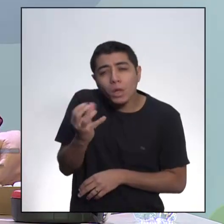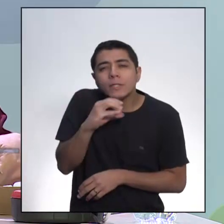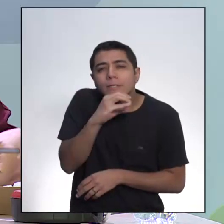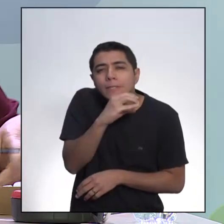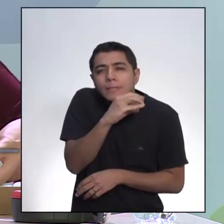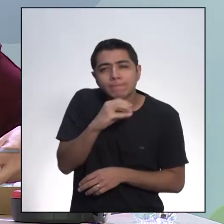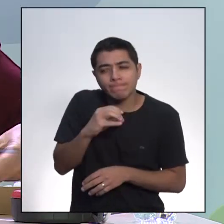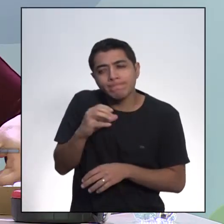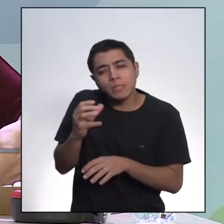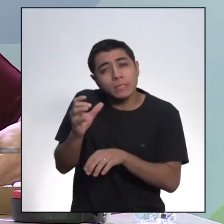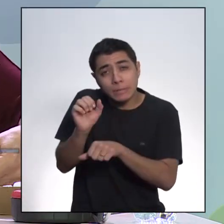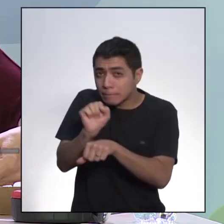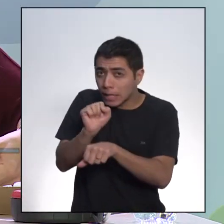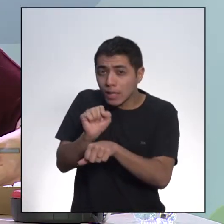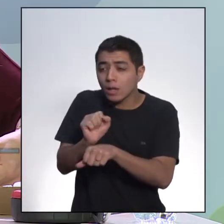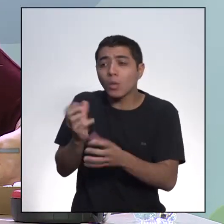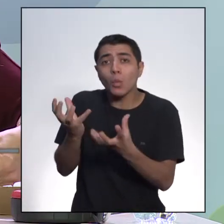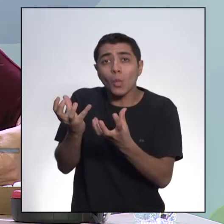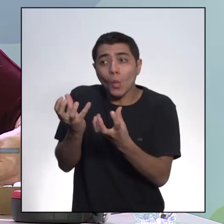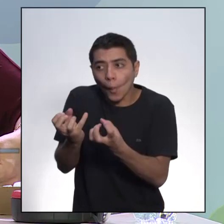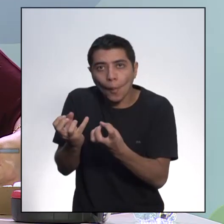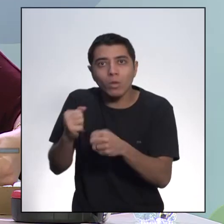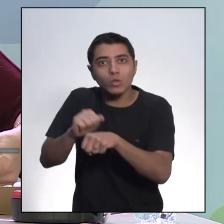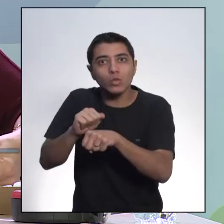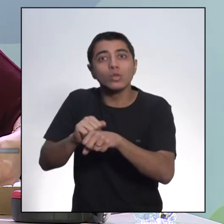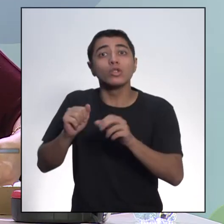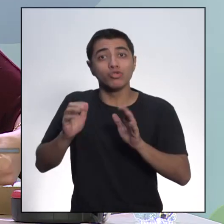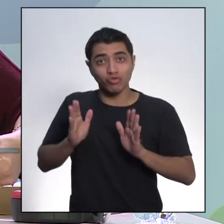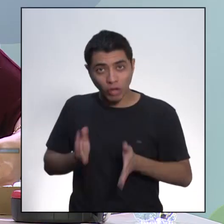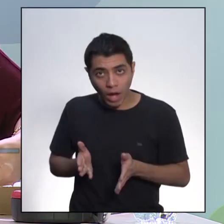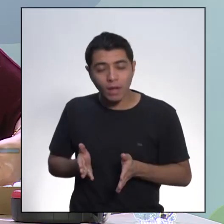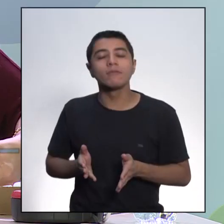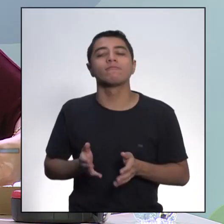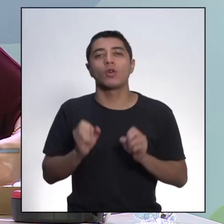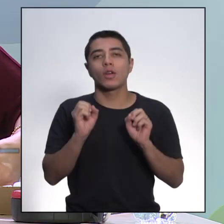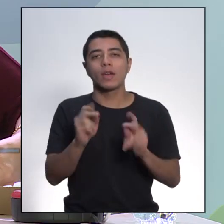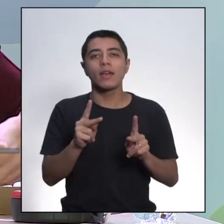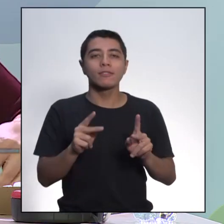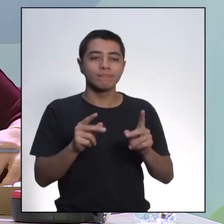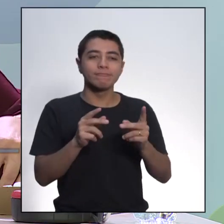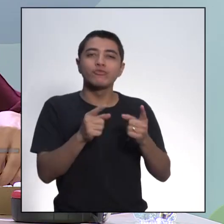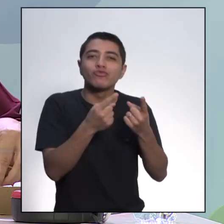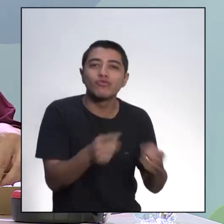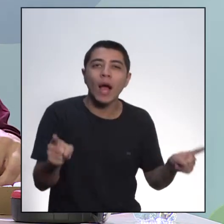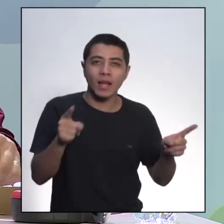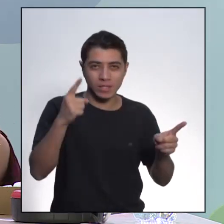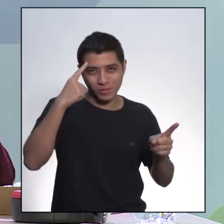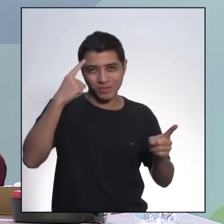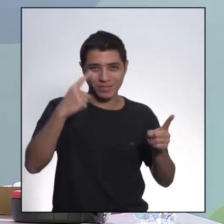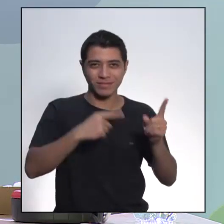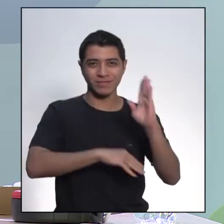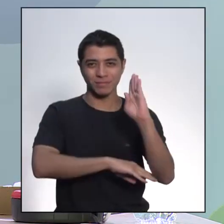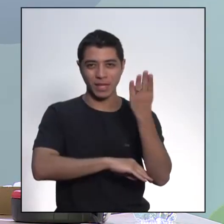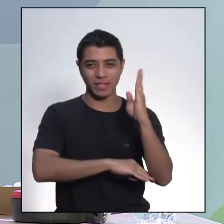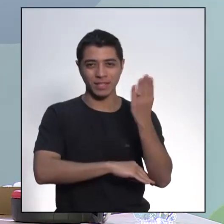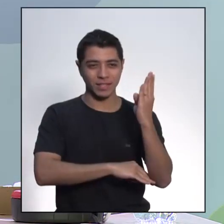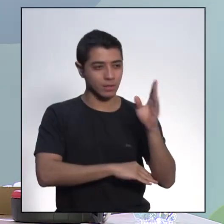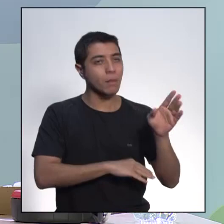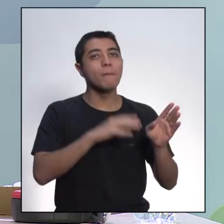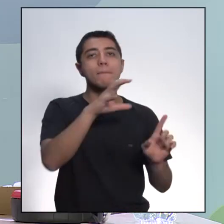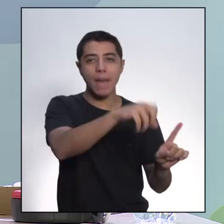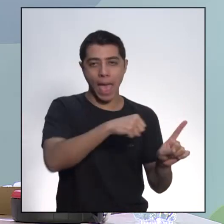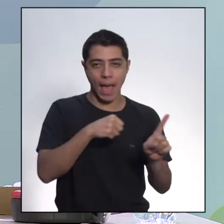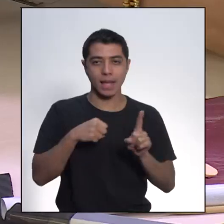tem. Aqui eu coloquei por causa do tempo da gente secar, né? Então, vamos lá, ó. Colocar a